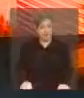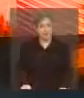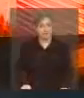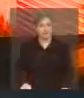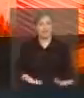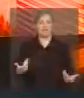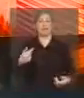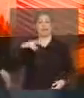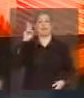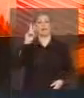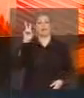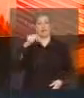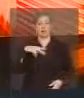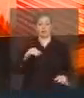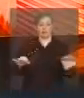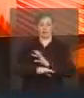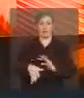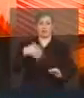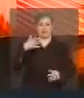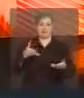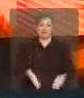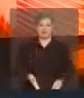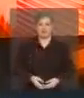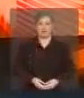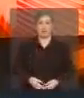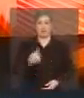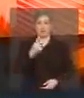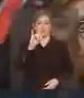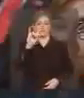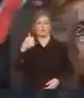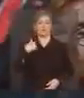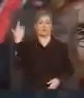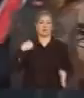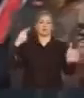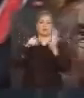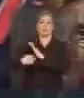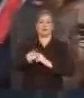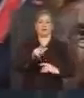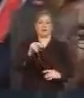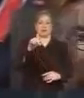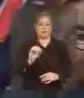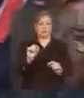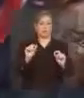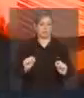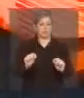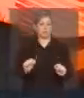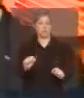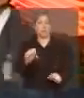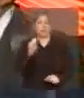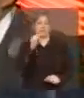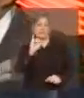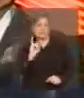Mino, e vou terminar dizendo isso, que um dia eu perguntei ao companheiro Guido Mantega se